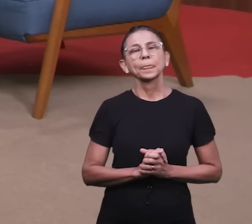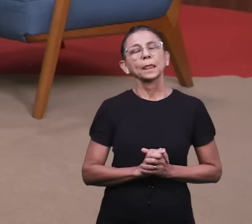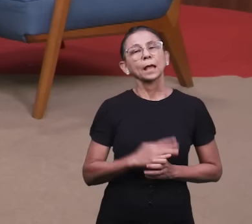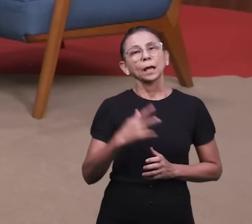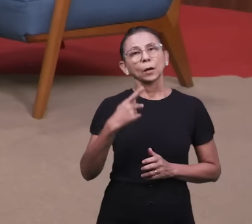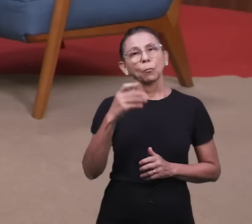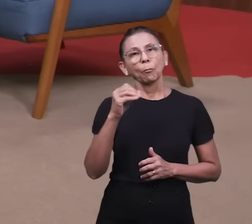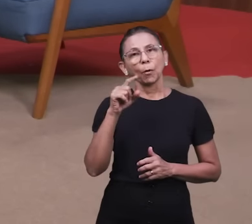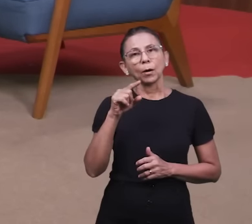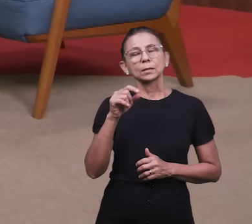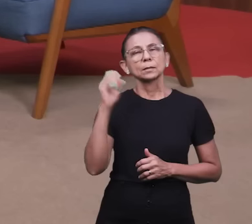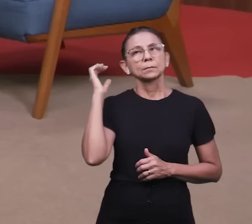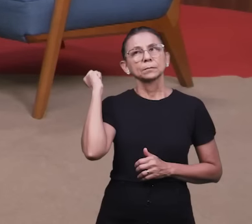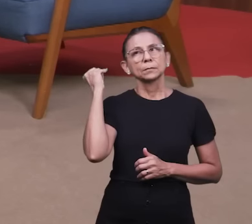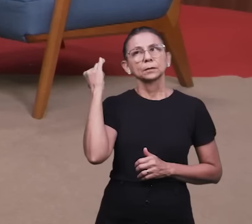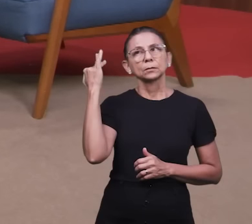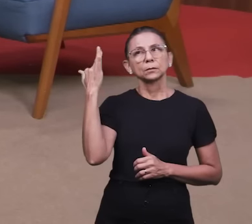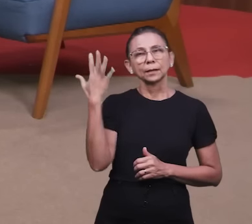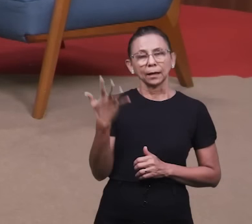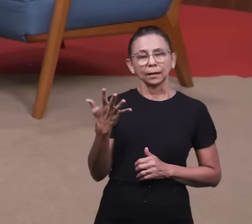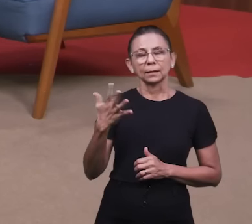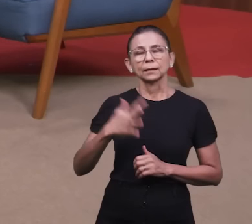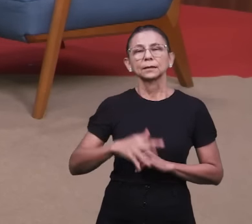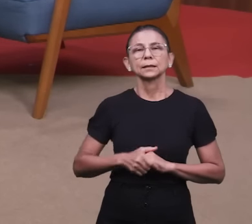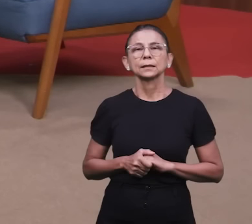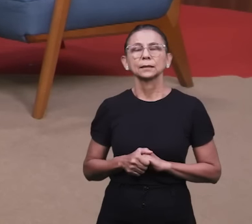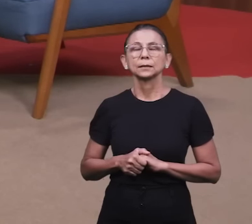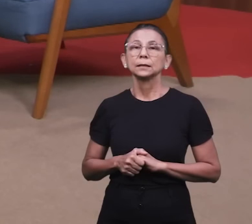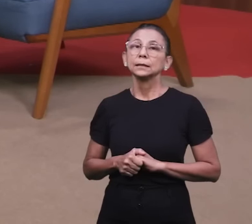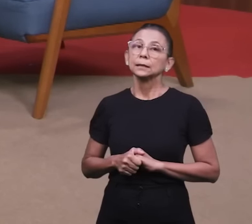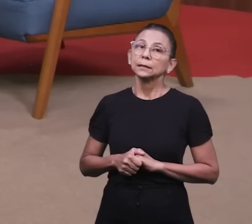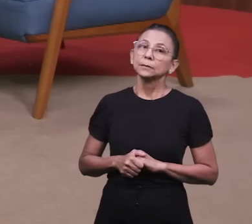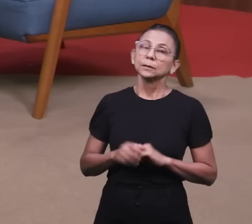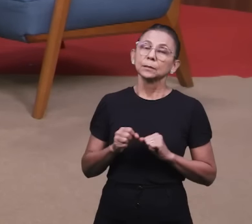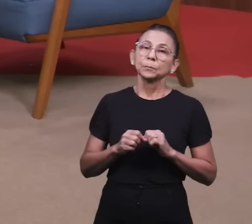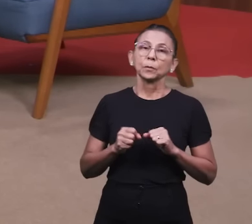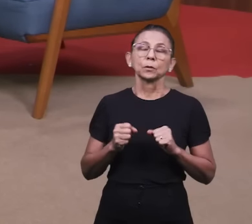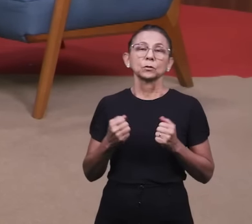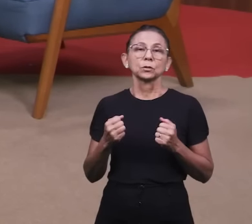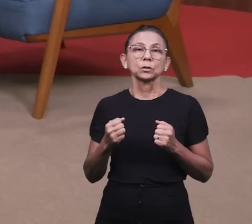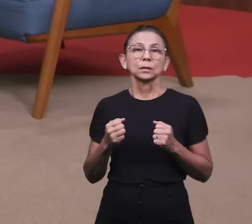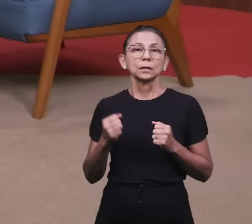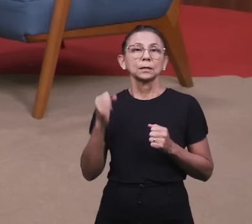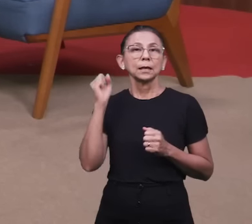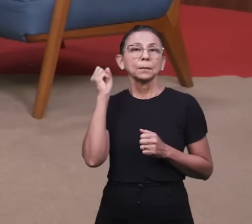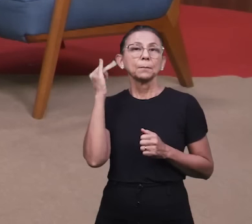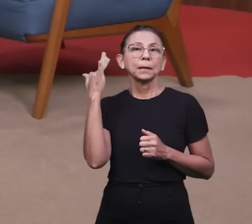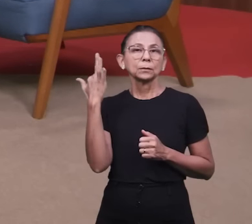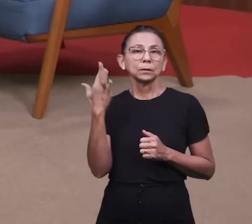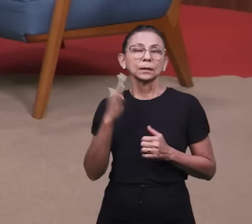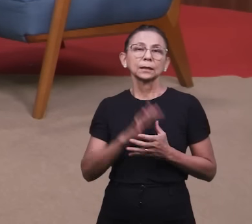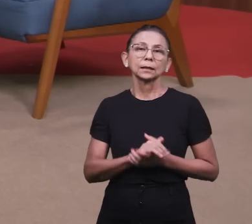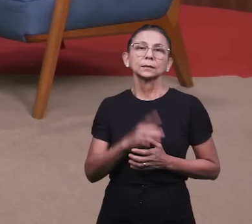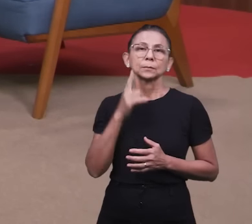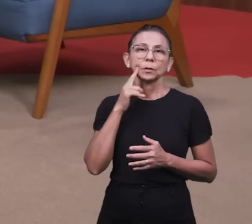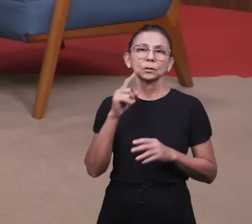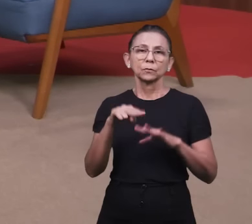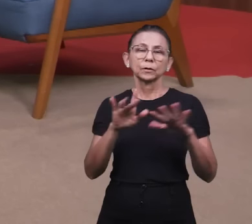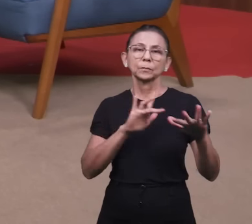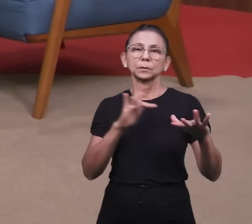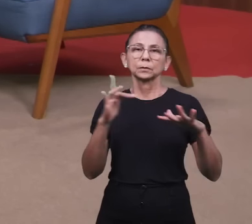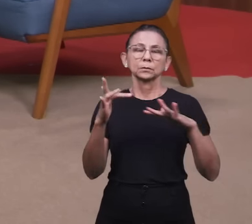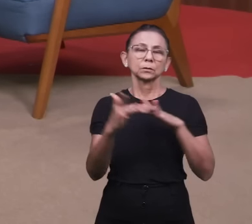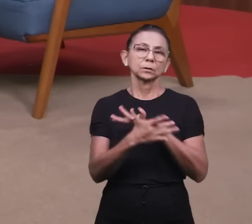e a madrugada Você assiste pelo nosso aplicativo ou pelo site da Rádio Maanaim ou da TV Web